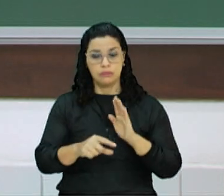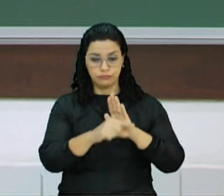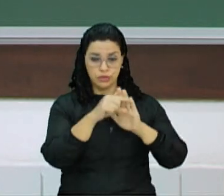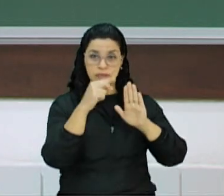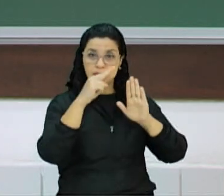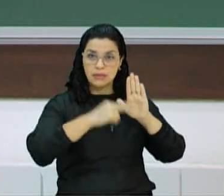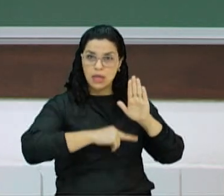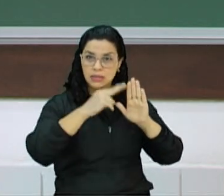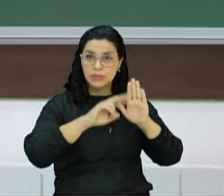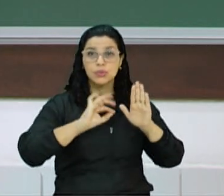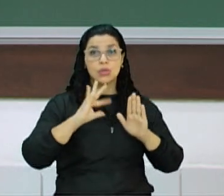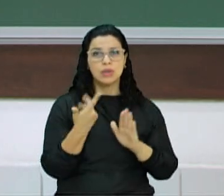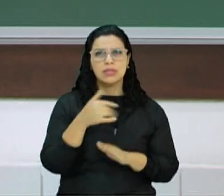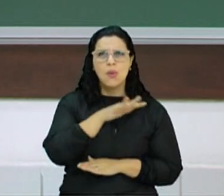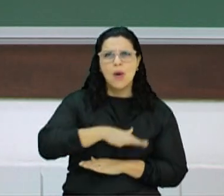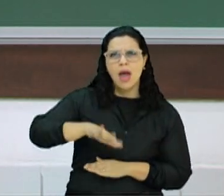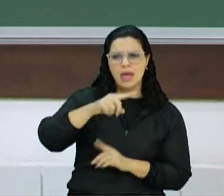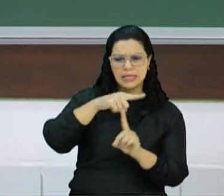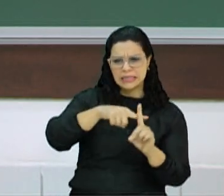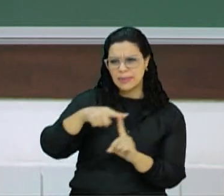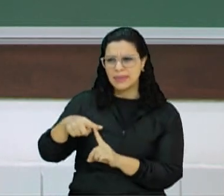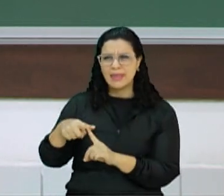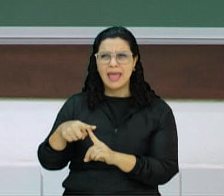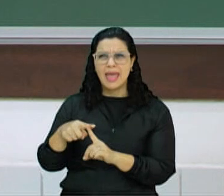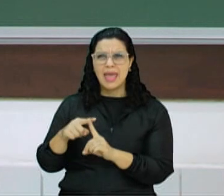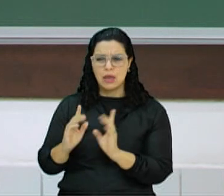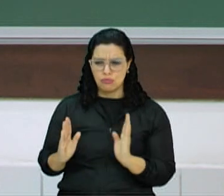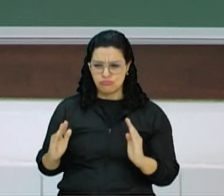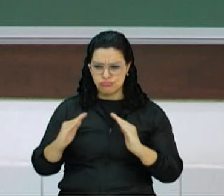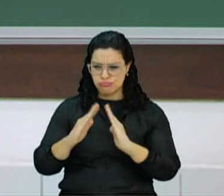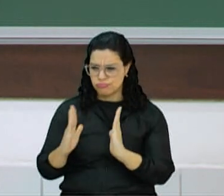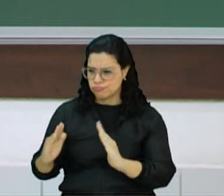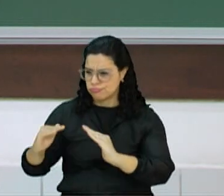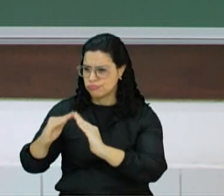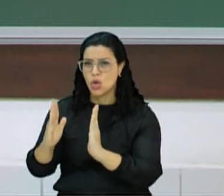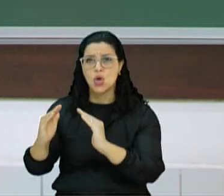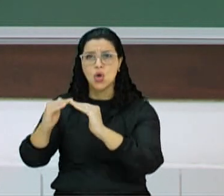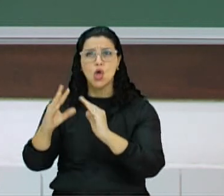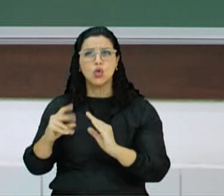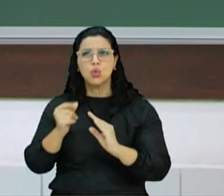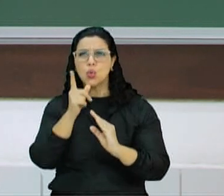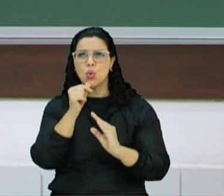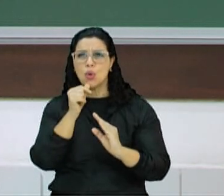falar para vocês sobre o que estava ali o ambiente do cemitério, sobre o